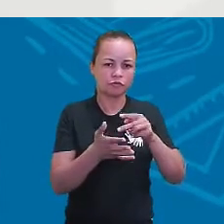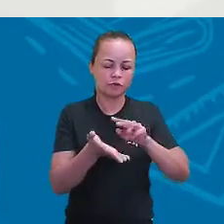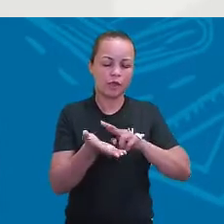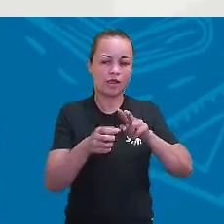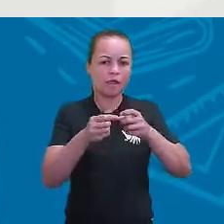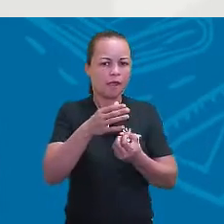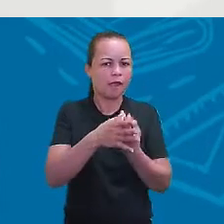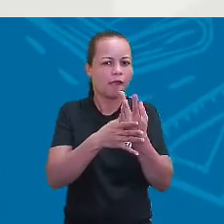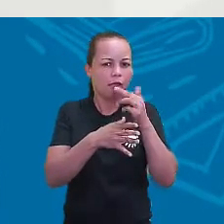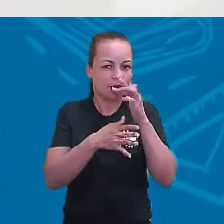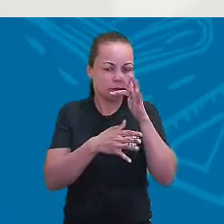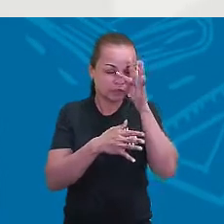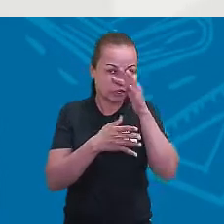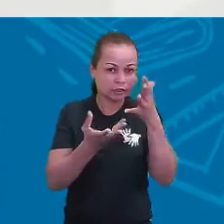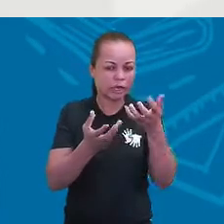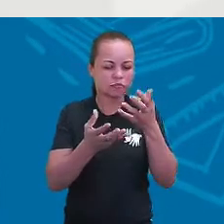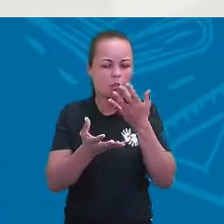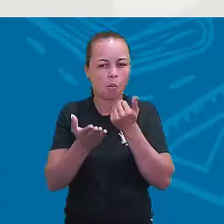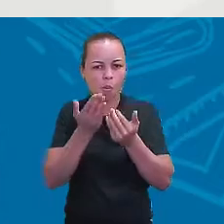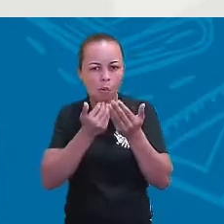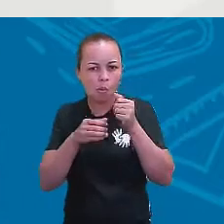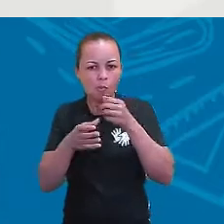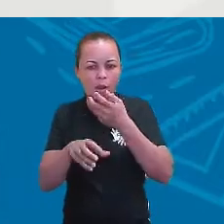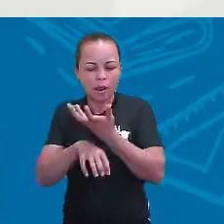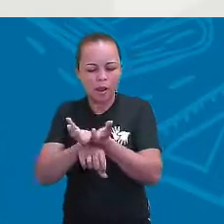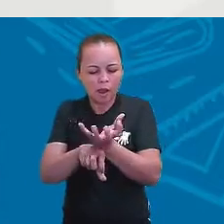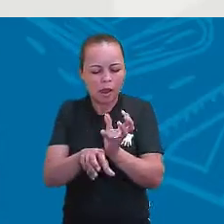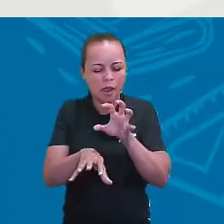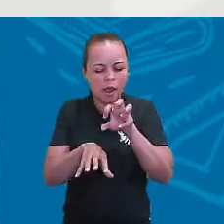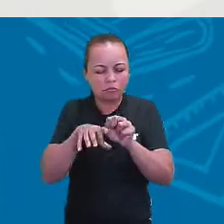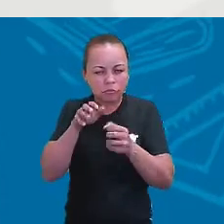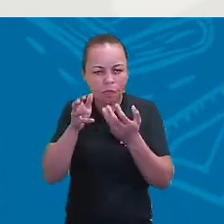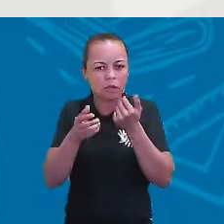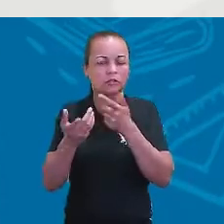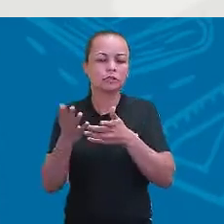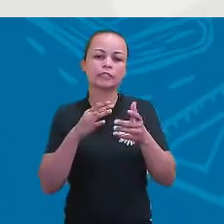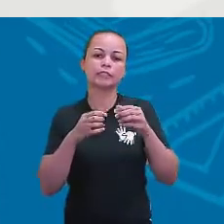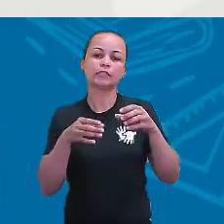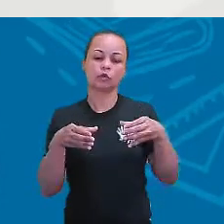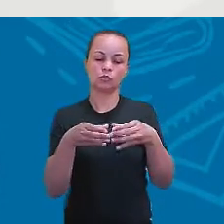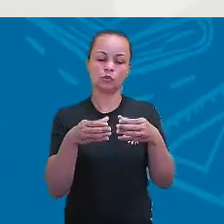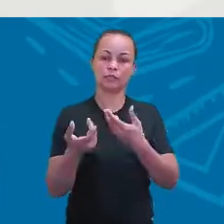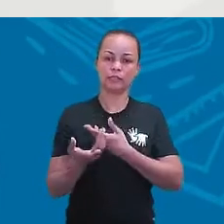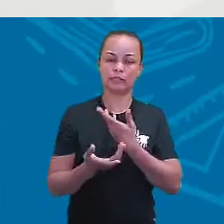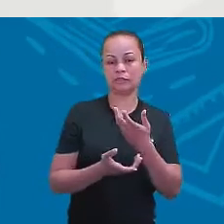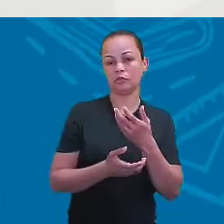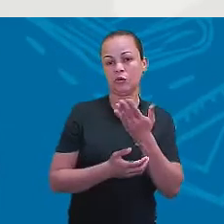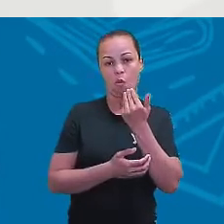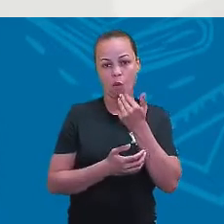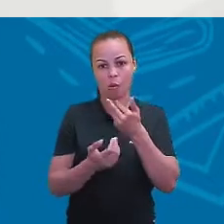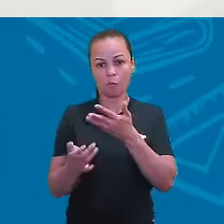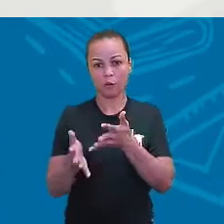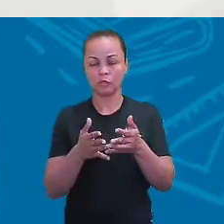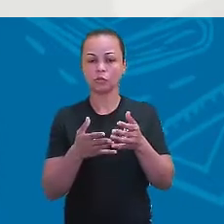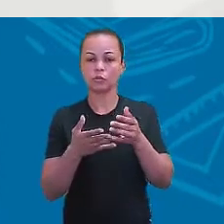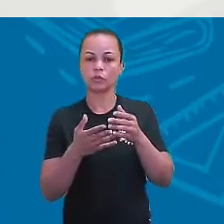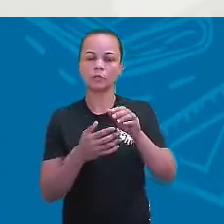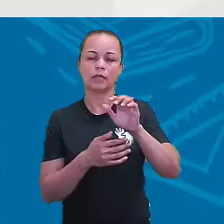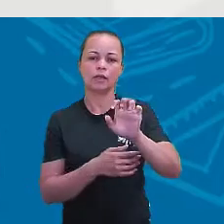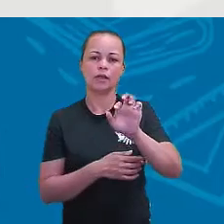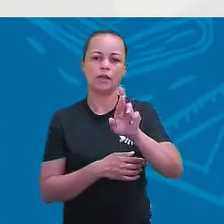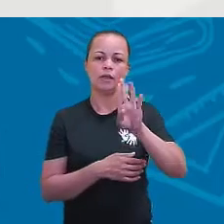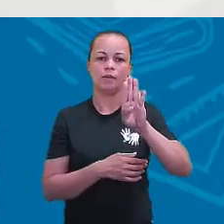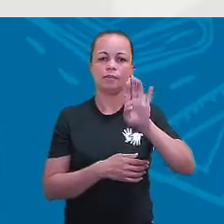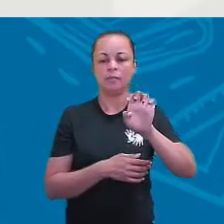seres, tanto os produtores que servem de alimentos para os seres que são herbívoros e que depois esses herbívoros vão servir de alimento